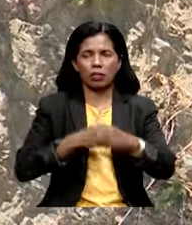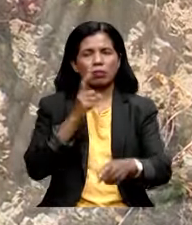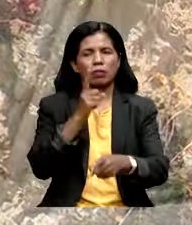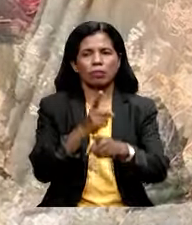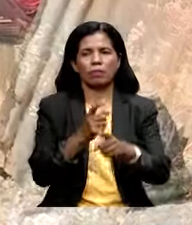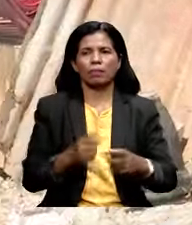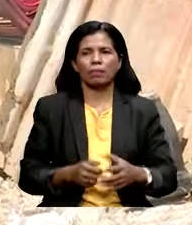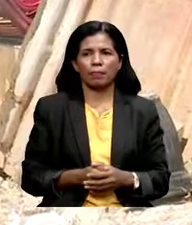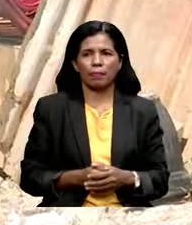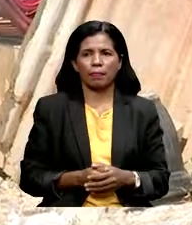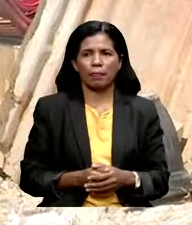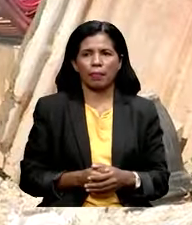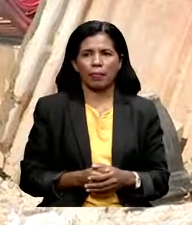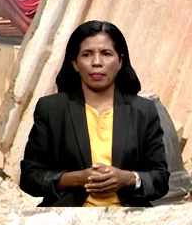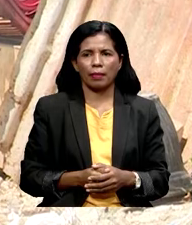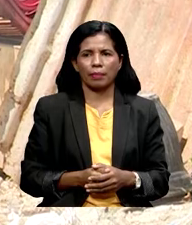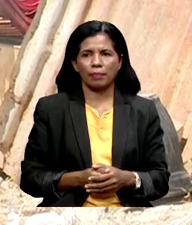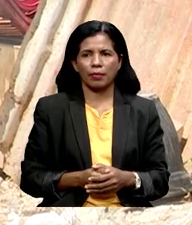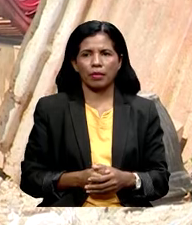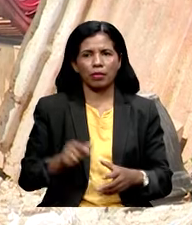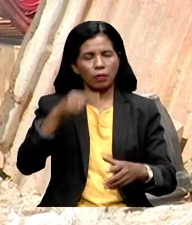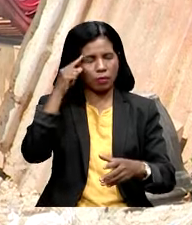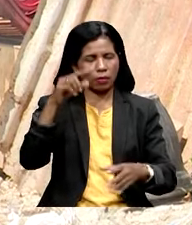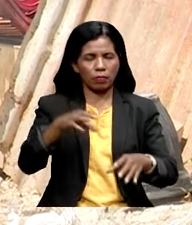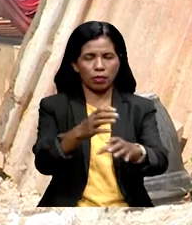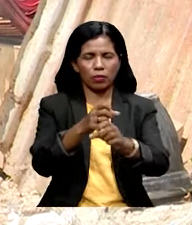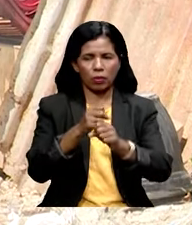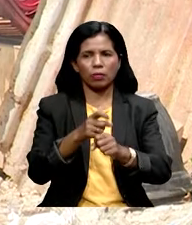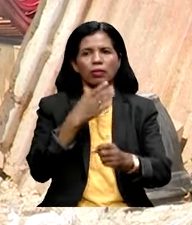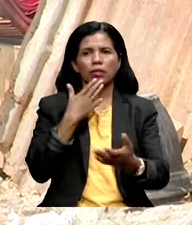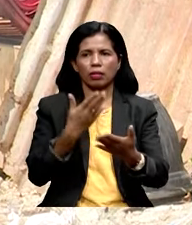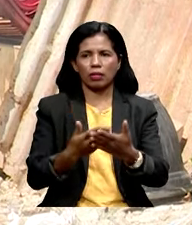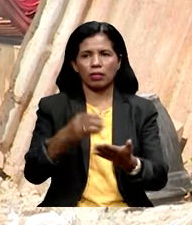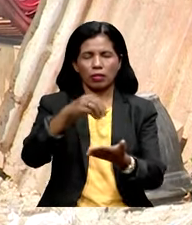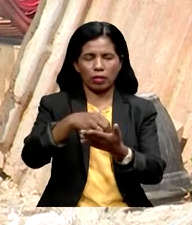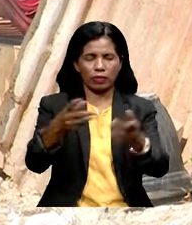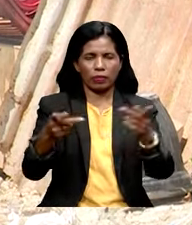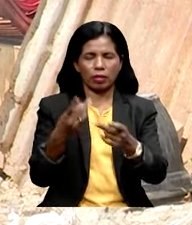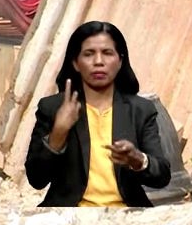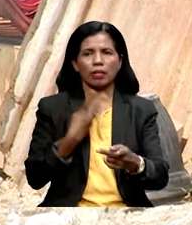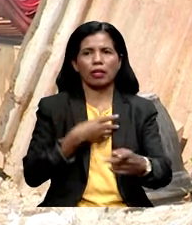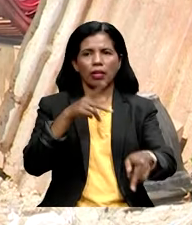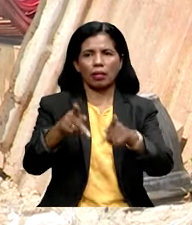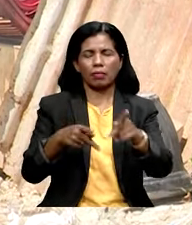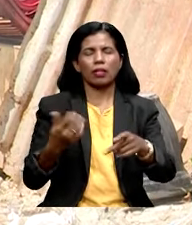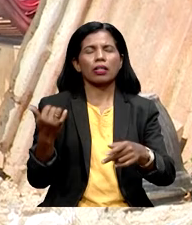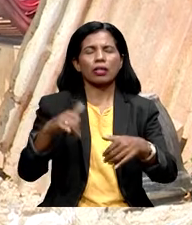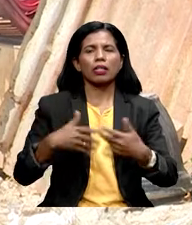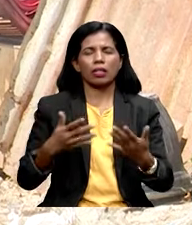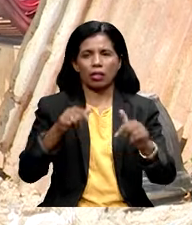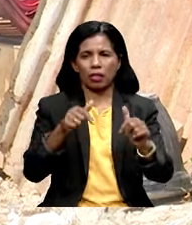Tirus. Mas sob o diácono, mas tem ser criar condição para a minha comunidade na Irene